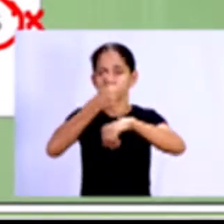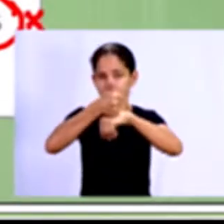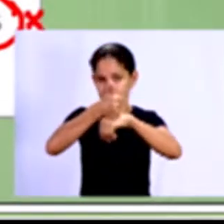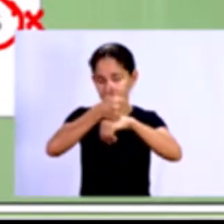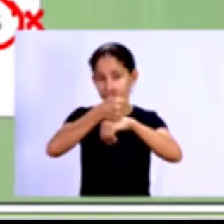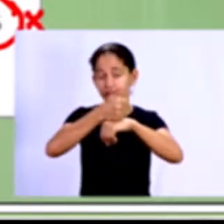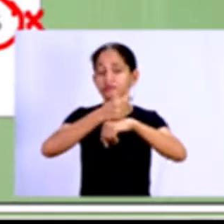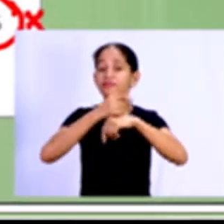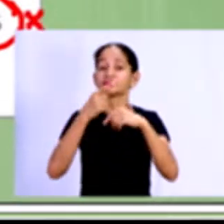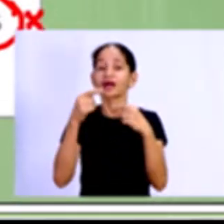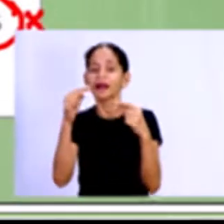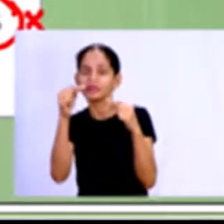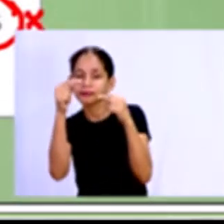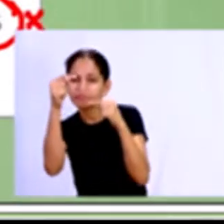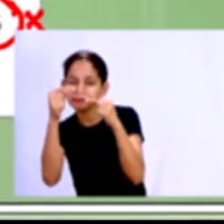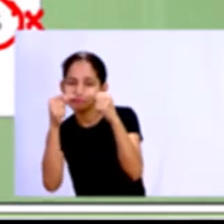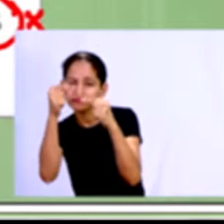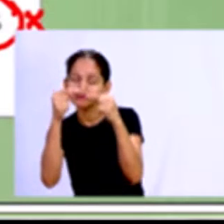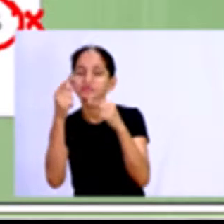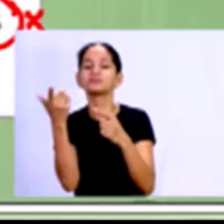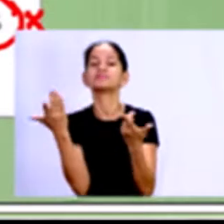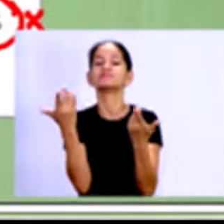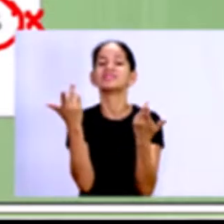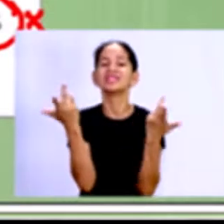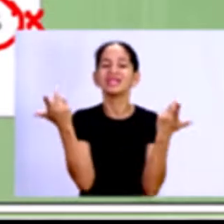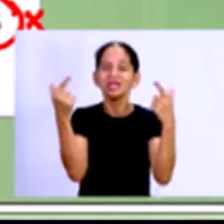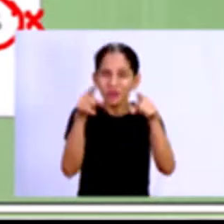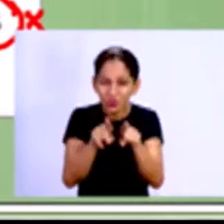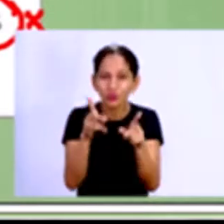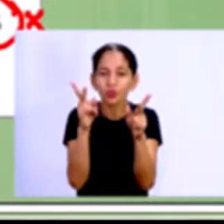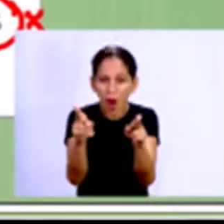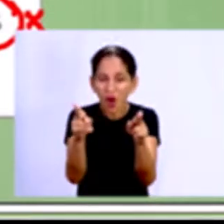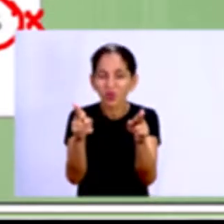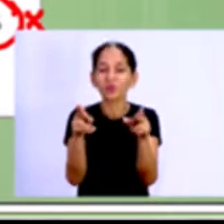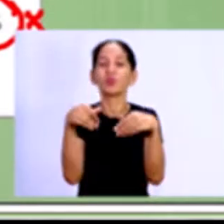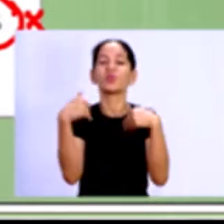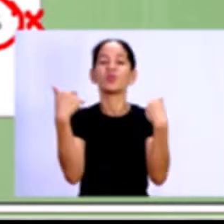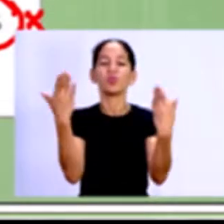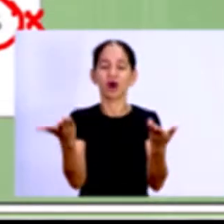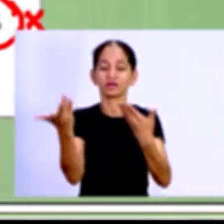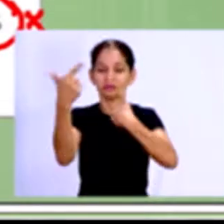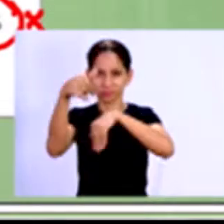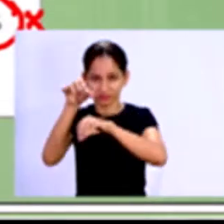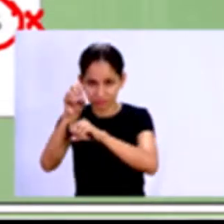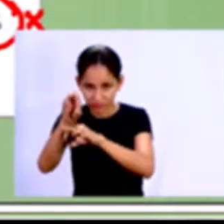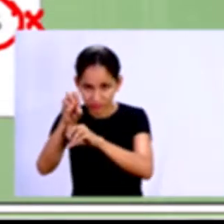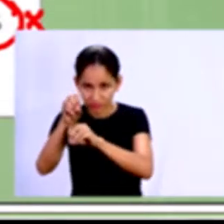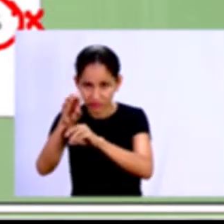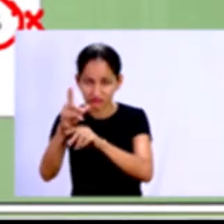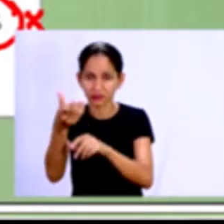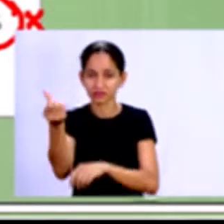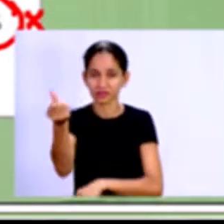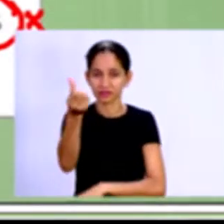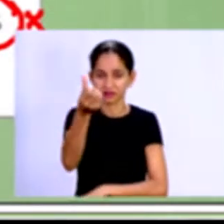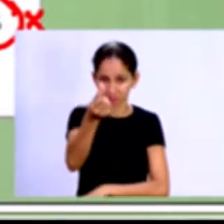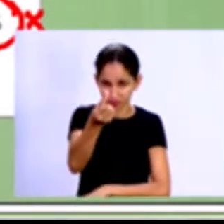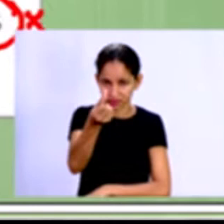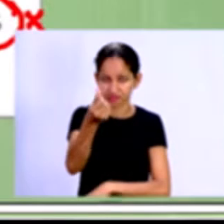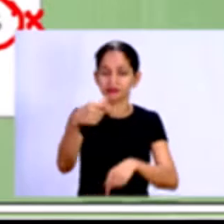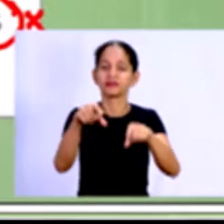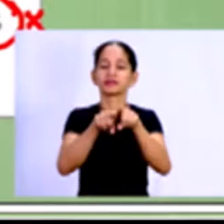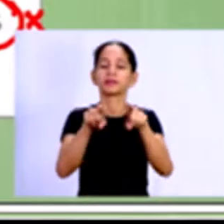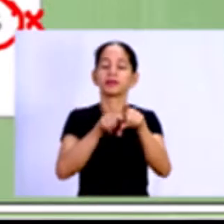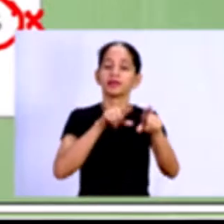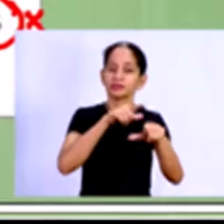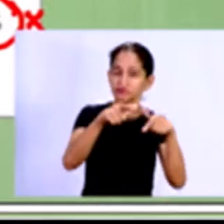aqui tem um empate, né? Observe bem a educação, que está com 66%, e os